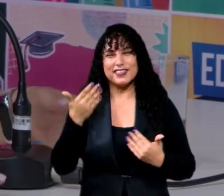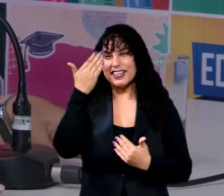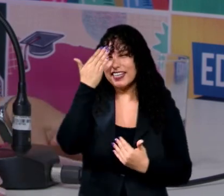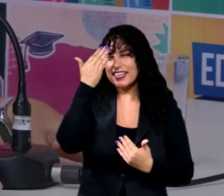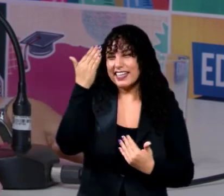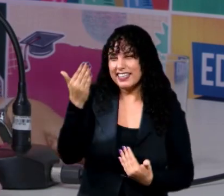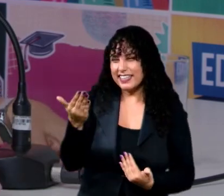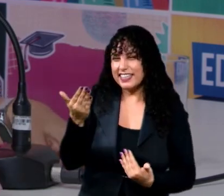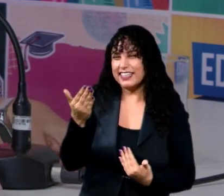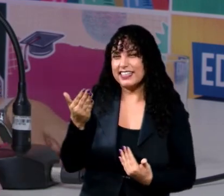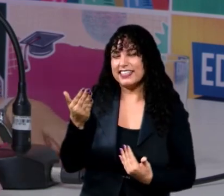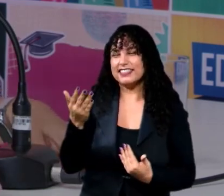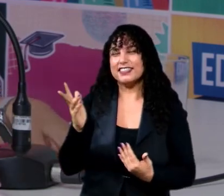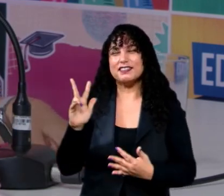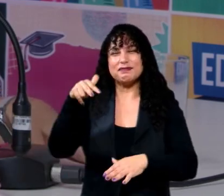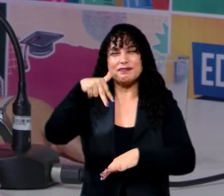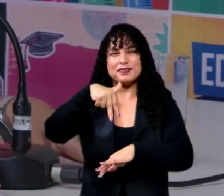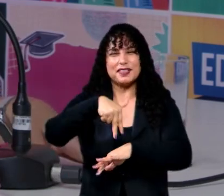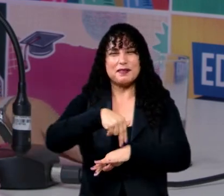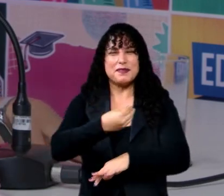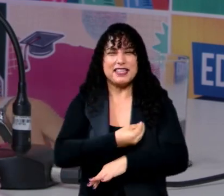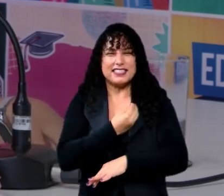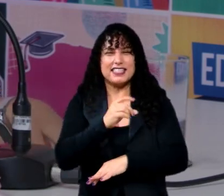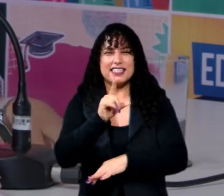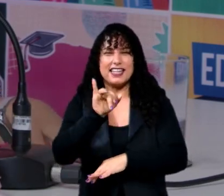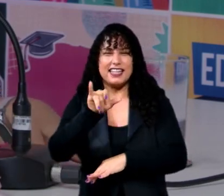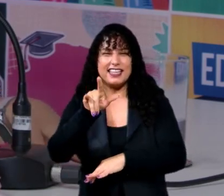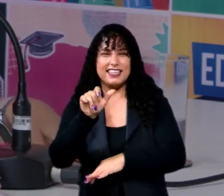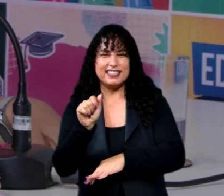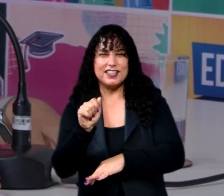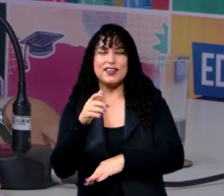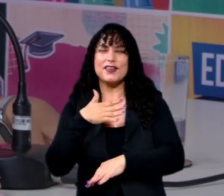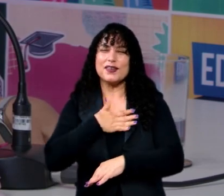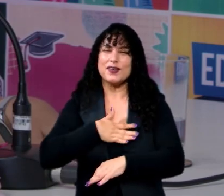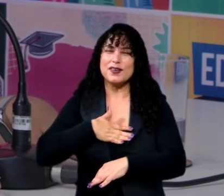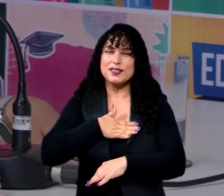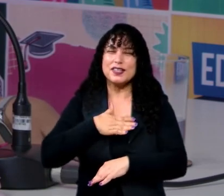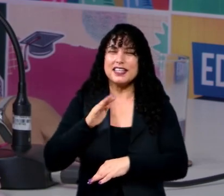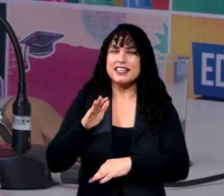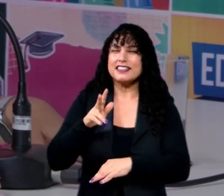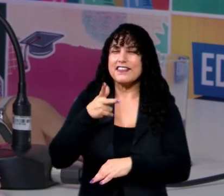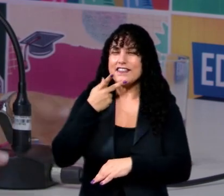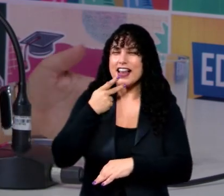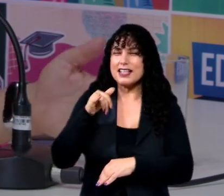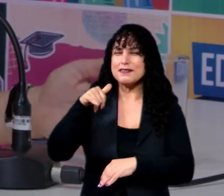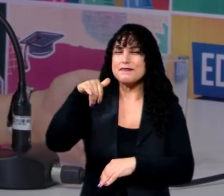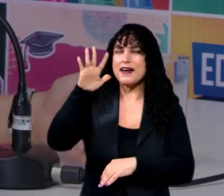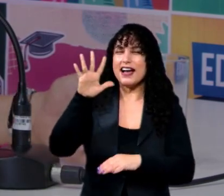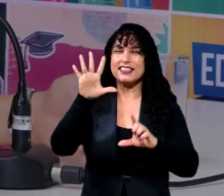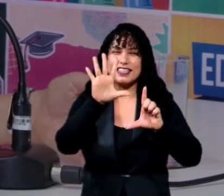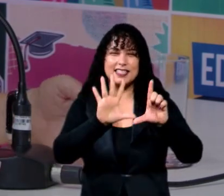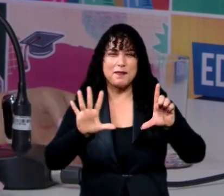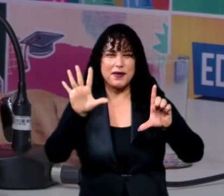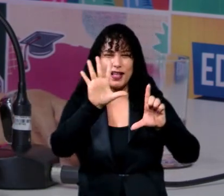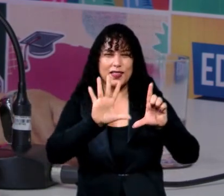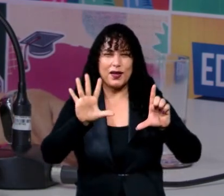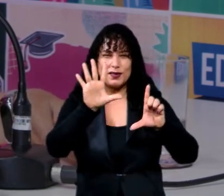agradeço muito a sua presença, Lídia, e gostaria muito que você falasse um pouco mais dessa